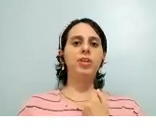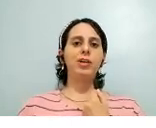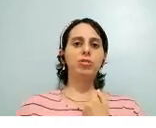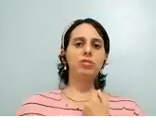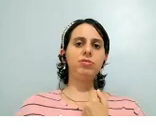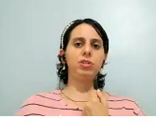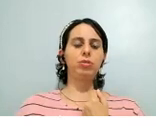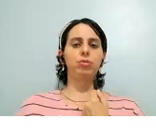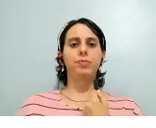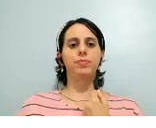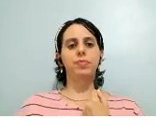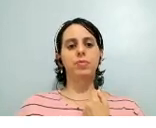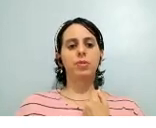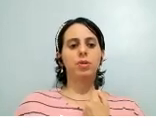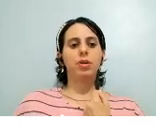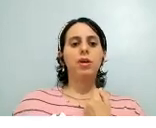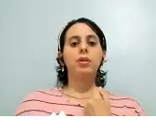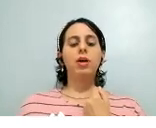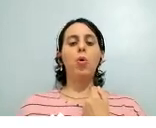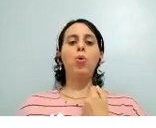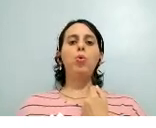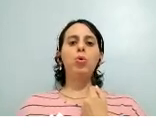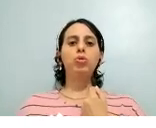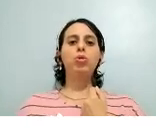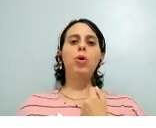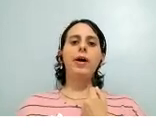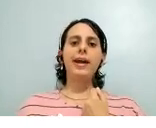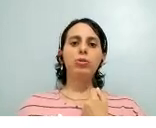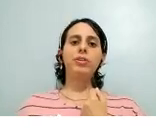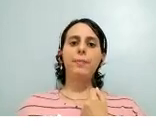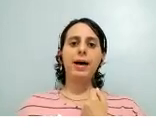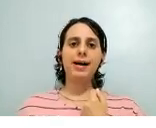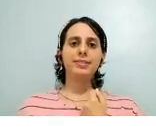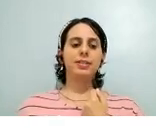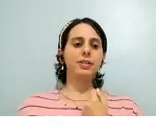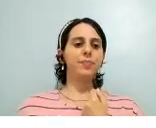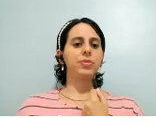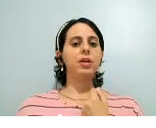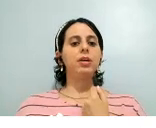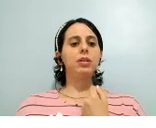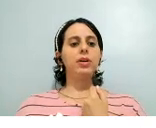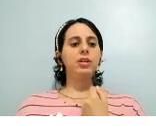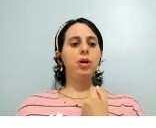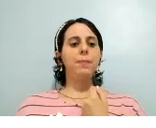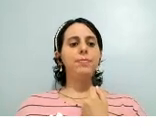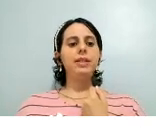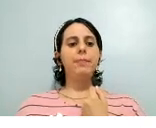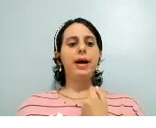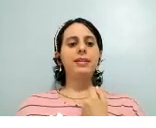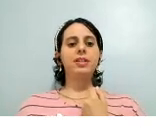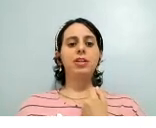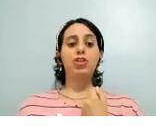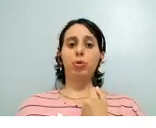aumentando o contágio desse vírus. Então, o uso correto da máscara. Então, aqui, ó,